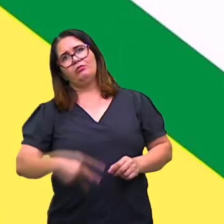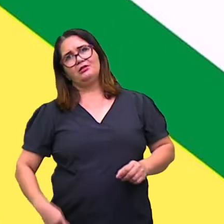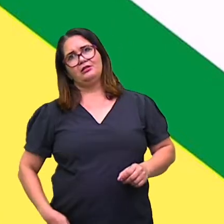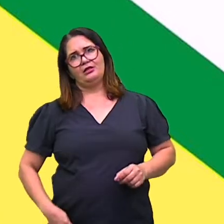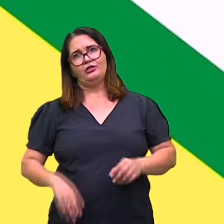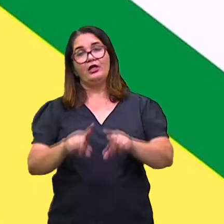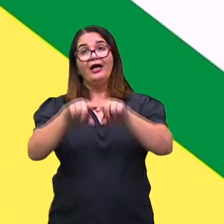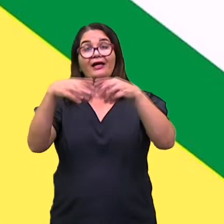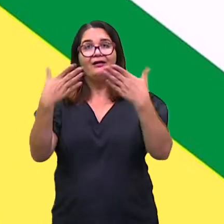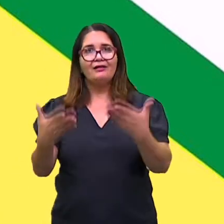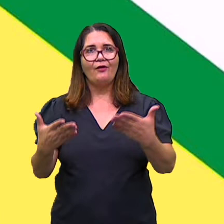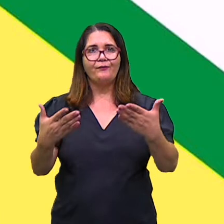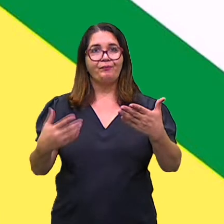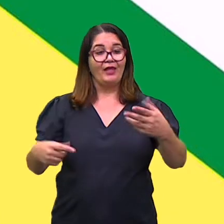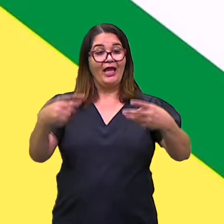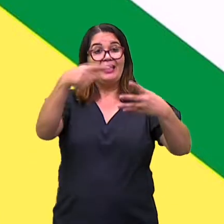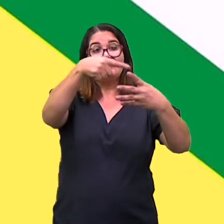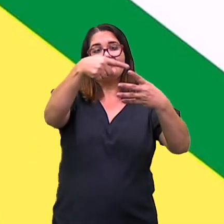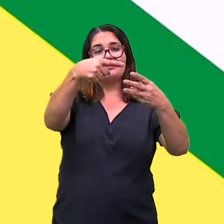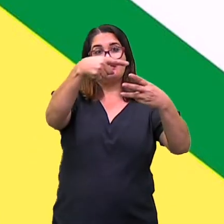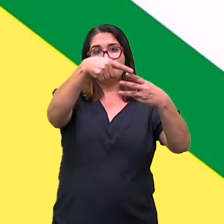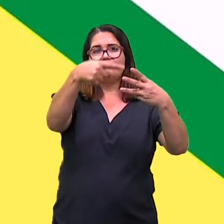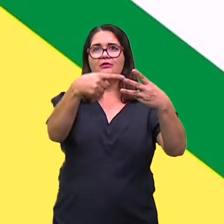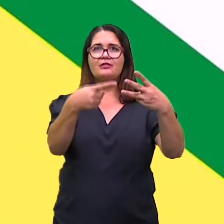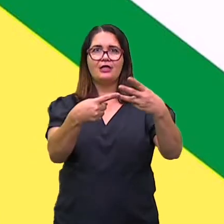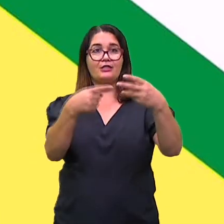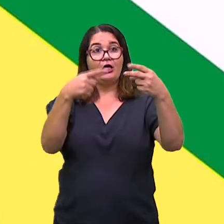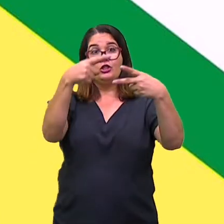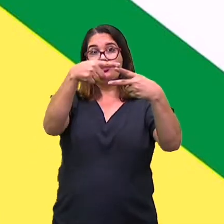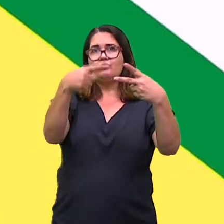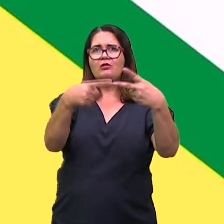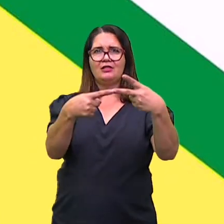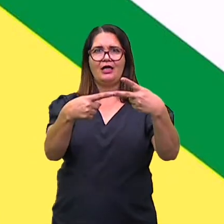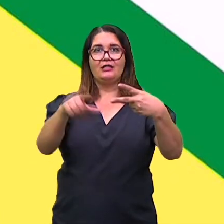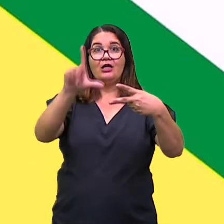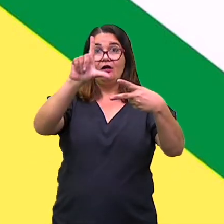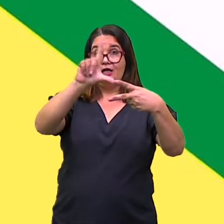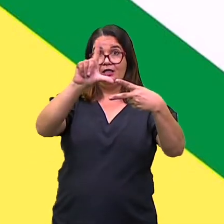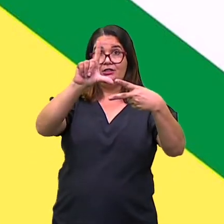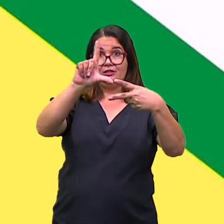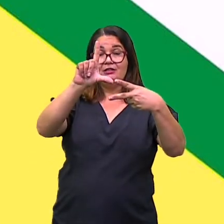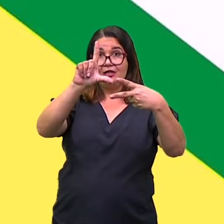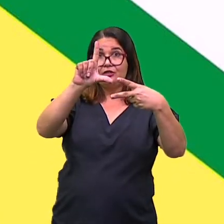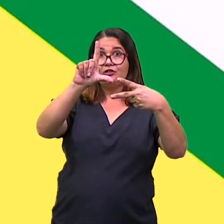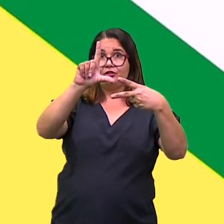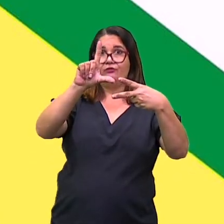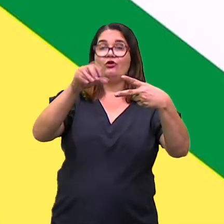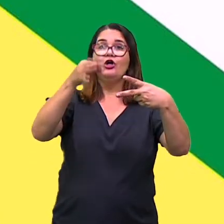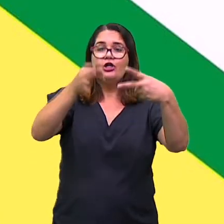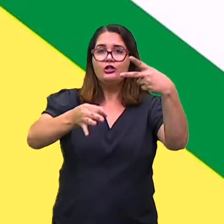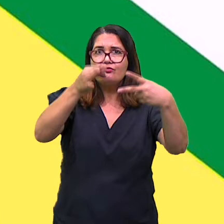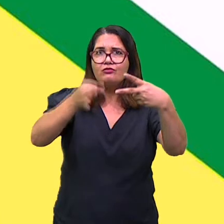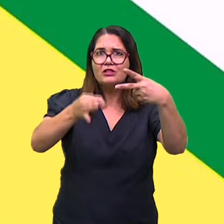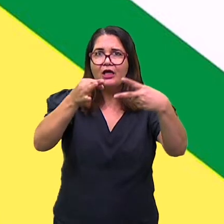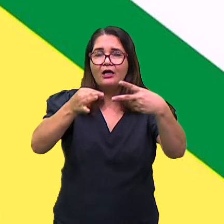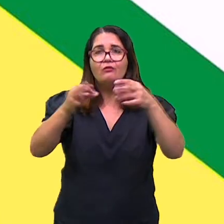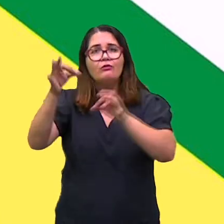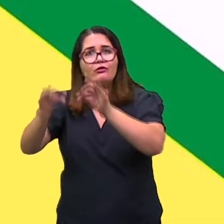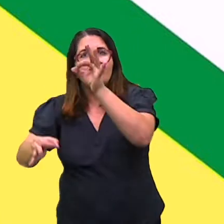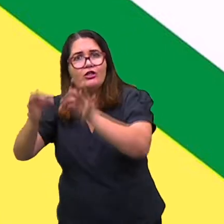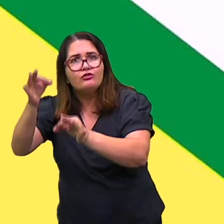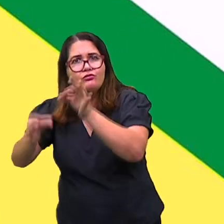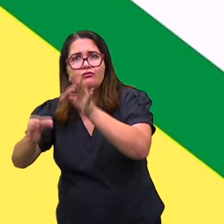até 180 dias. Agora, a quinta característica deste processo, né, do